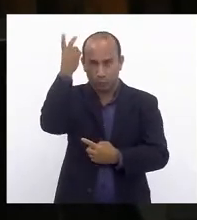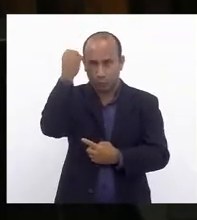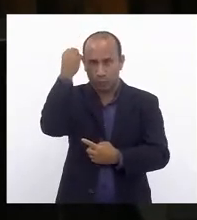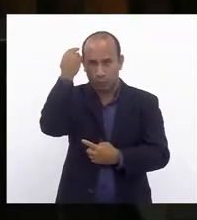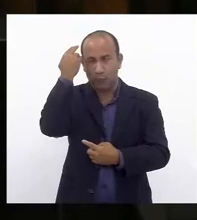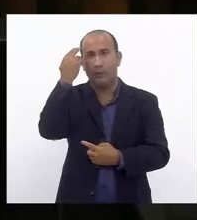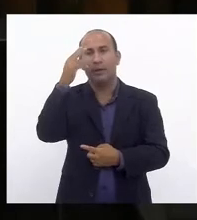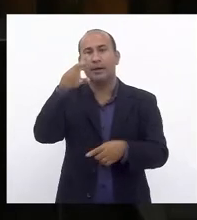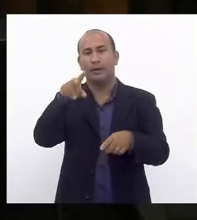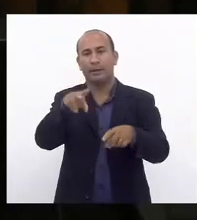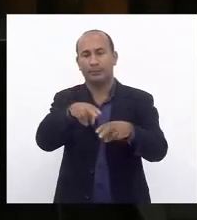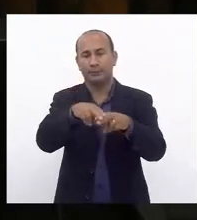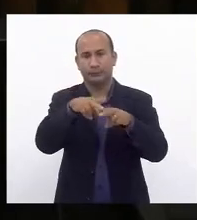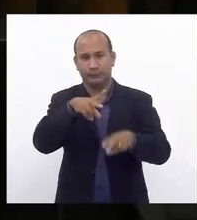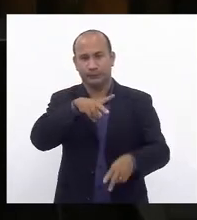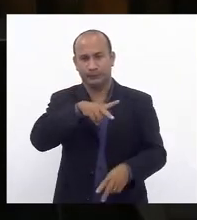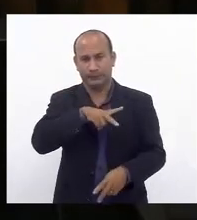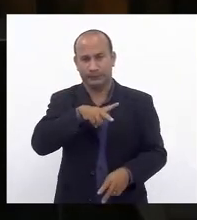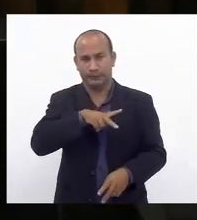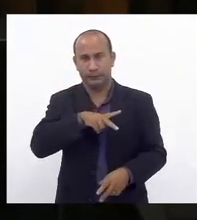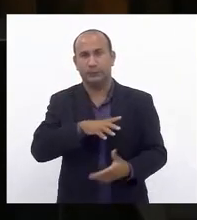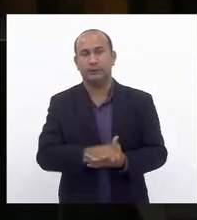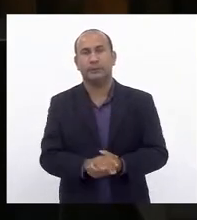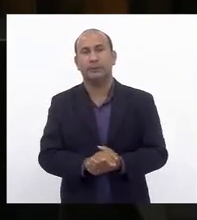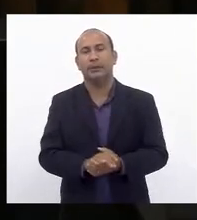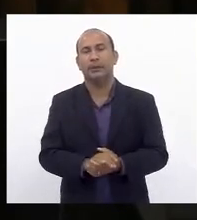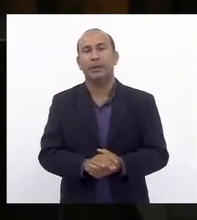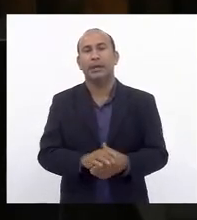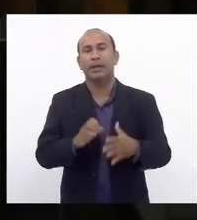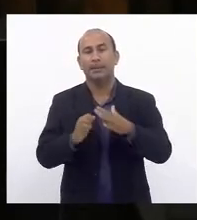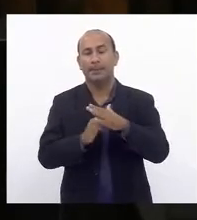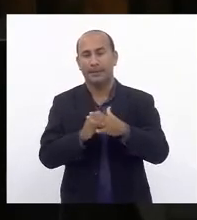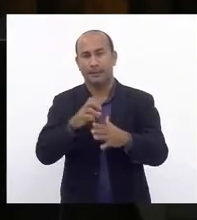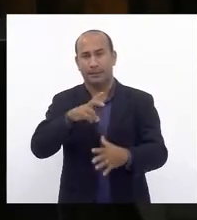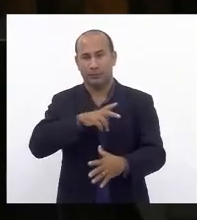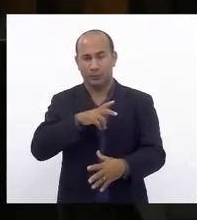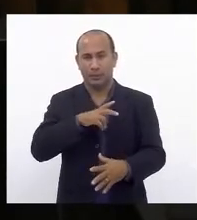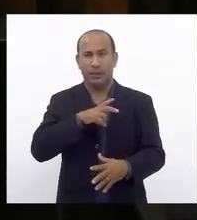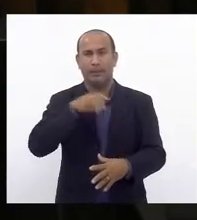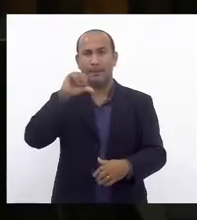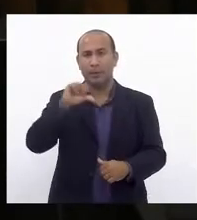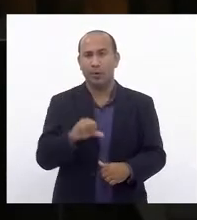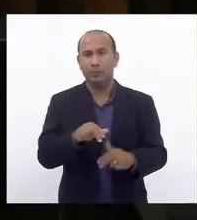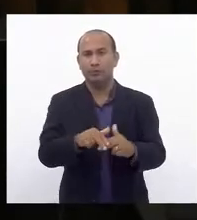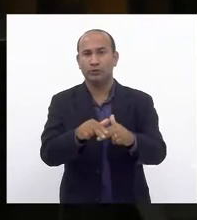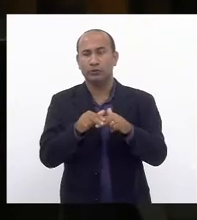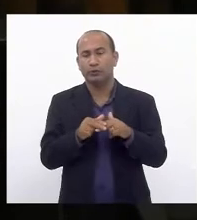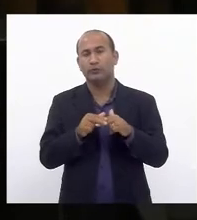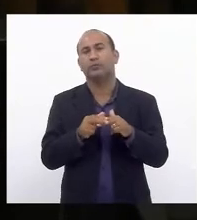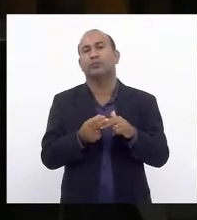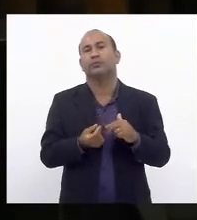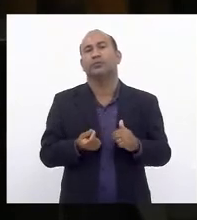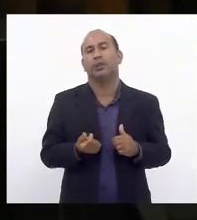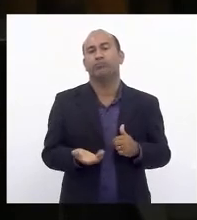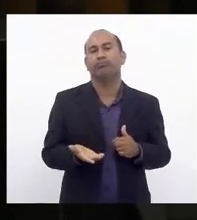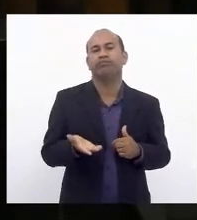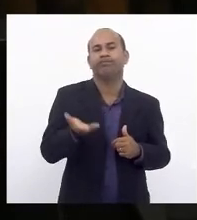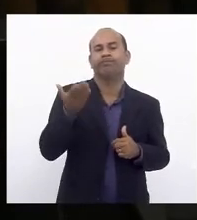dessas privatizações. E privatiza para pior, com superfaturamento